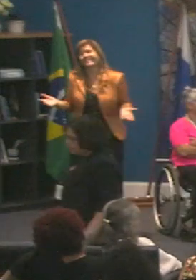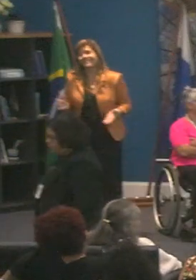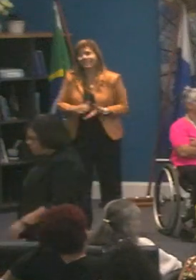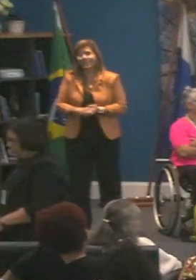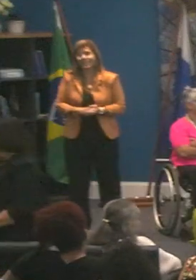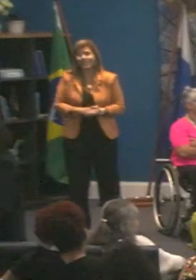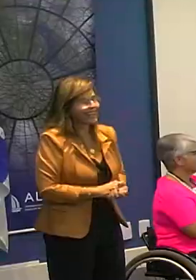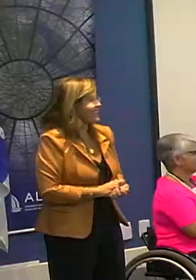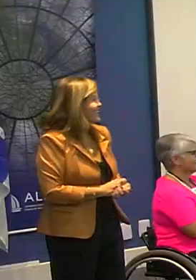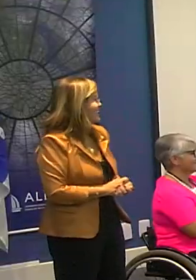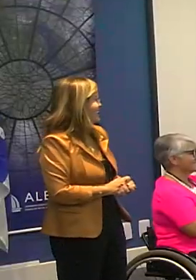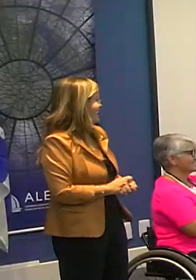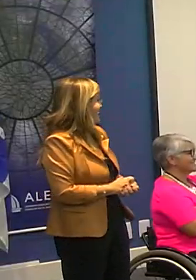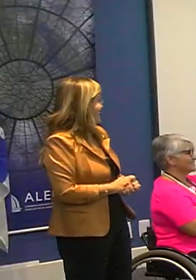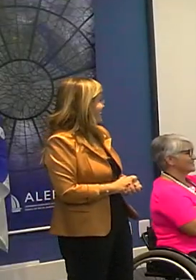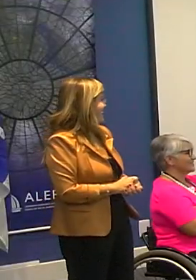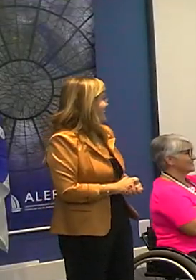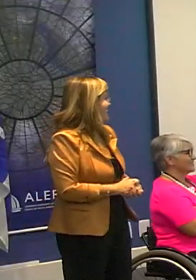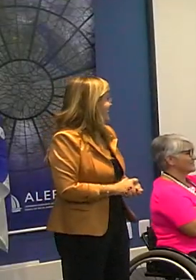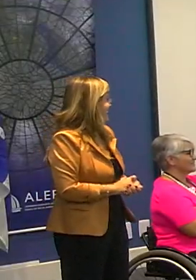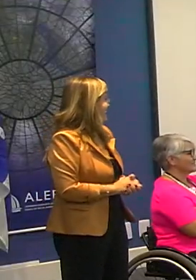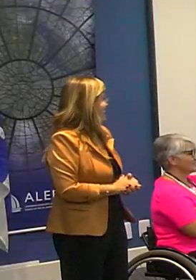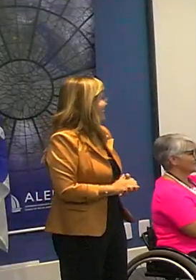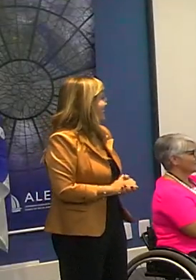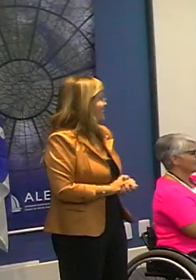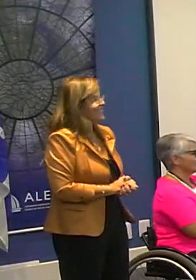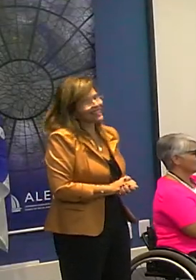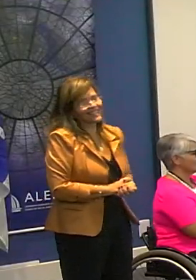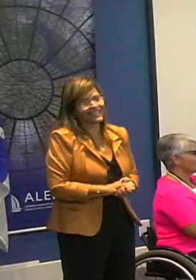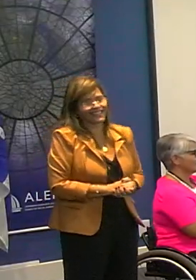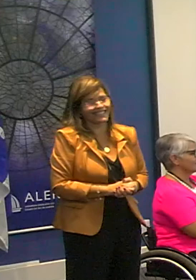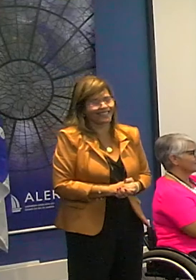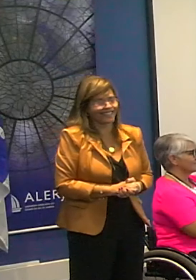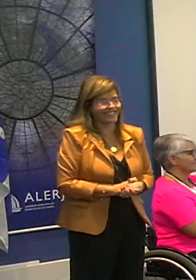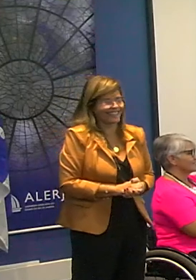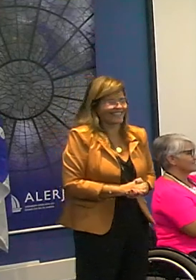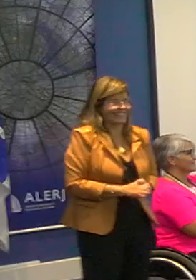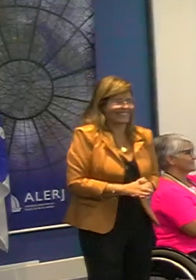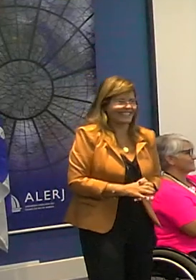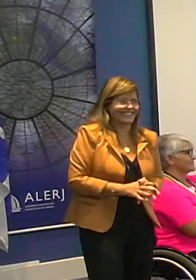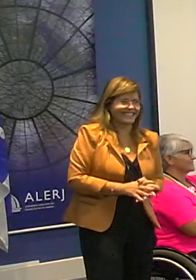Mas não é nenhuma ainda. Pô, senta lá.